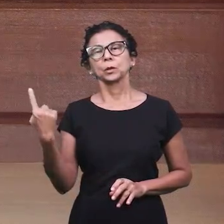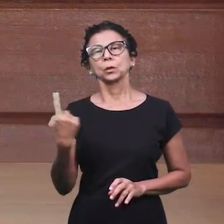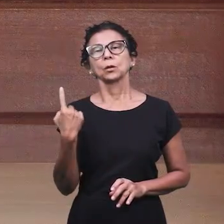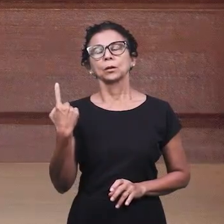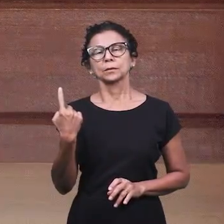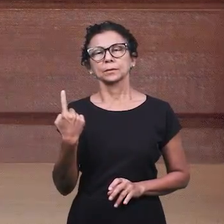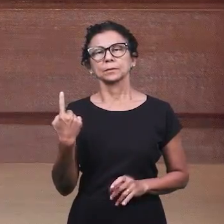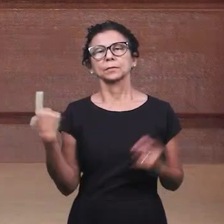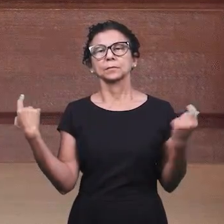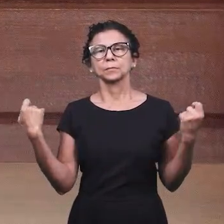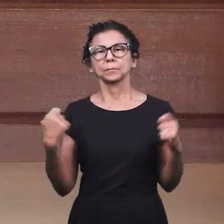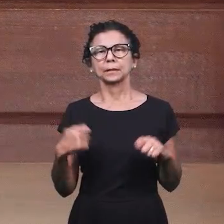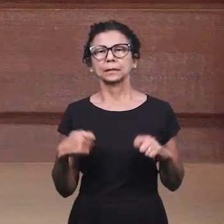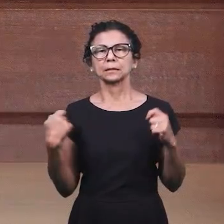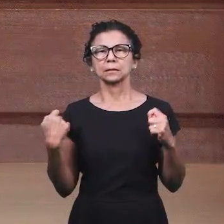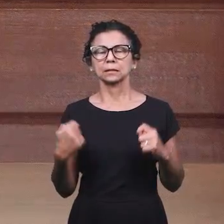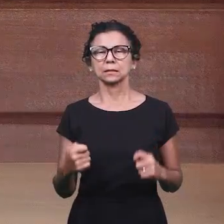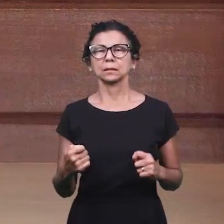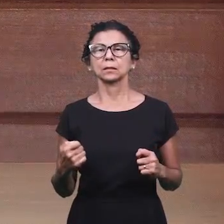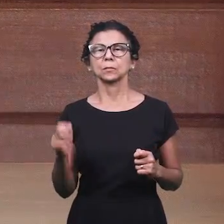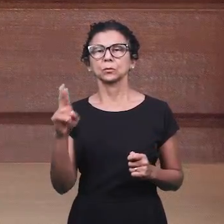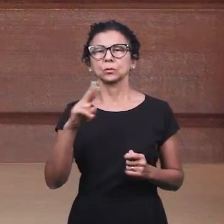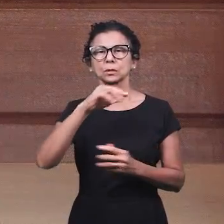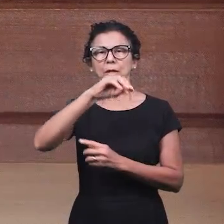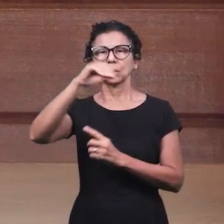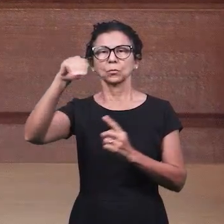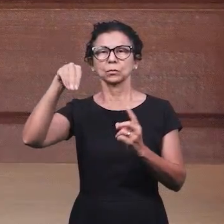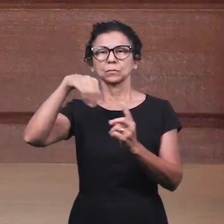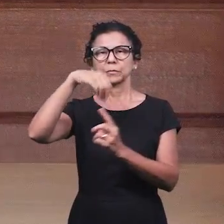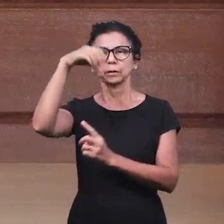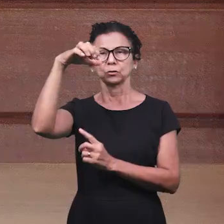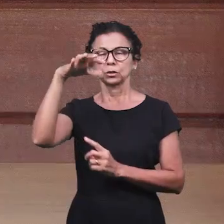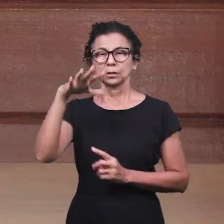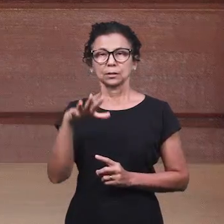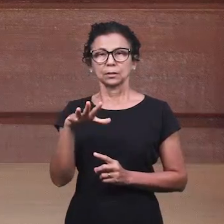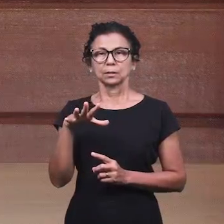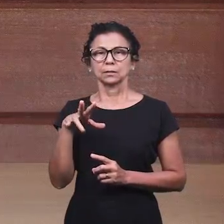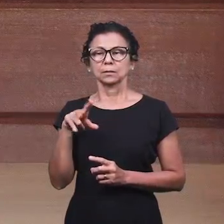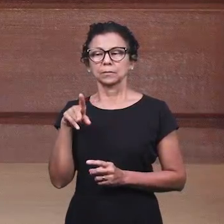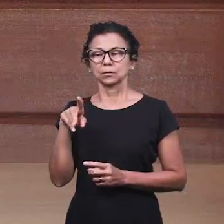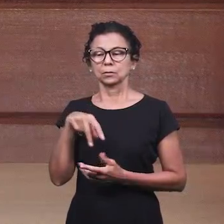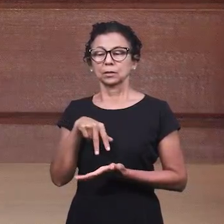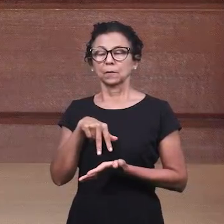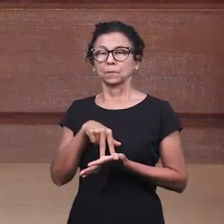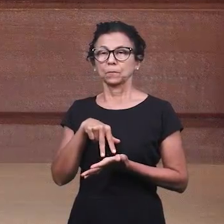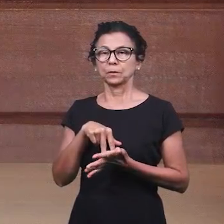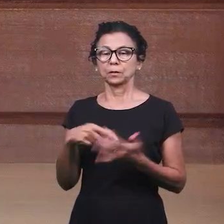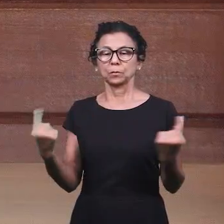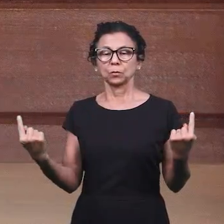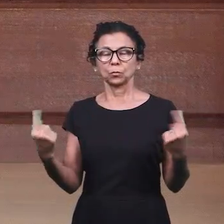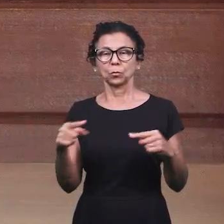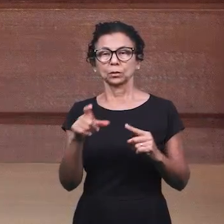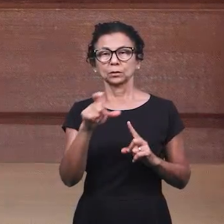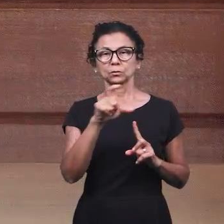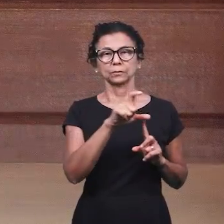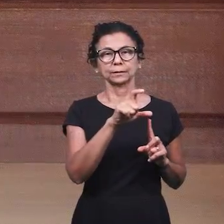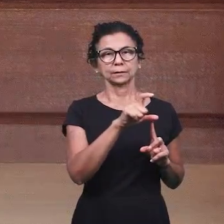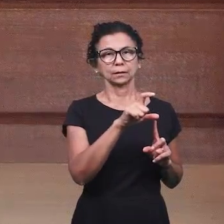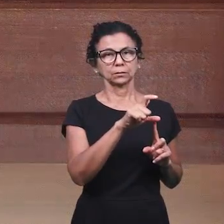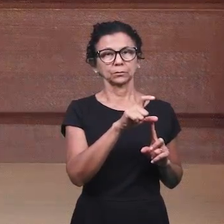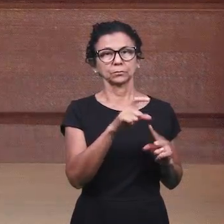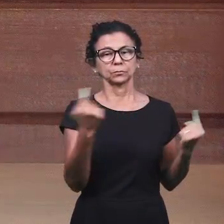em Efésios, é uma orientação de Paulo, quando Paulo fala da armadura de Deus. E aí ele diz